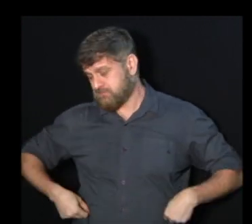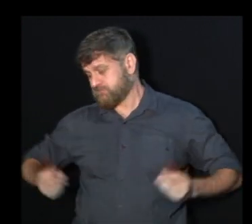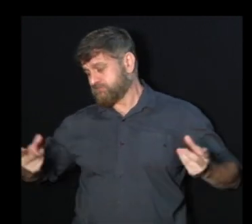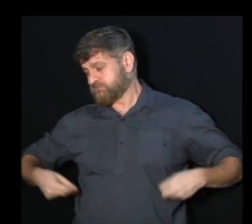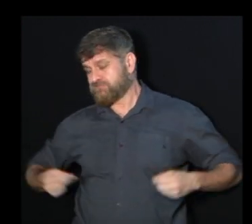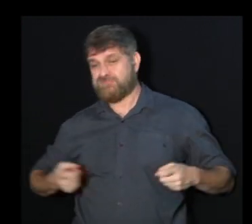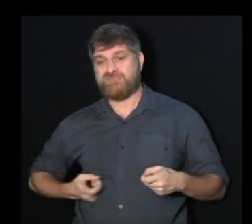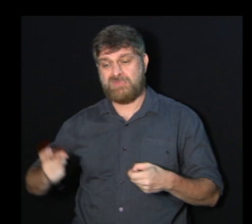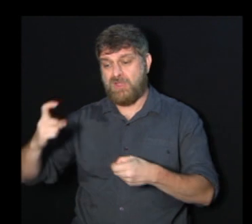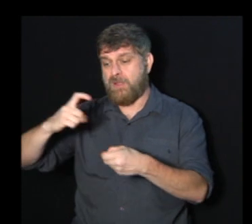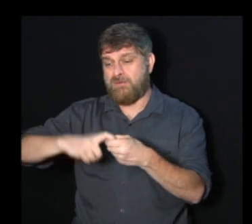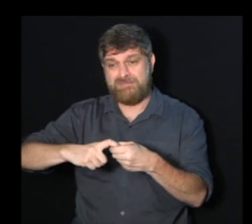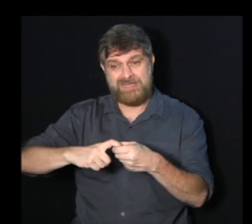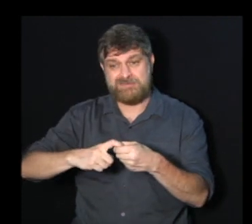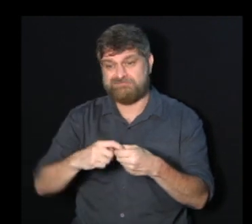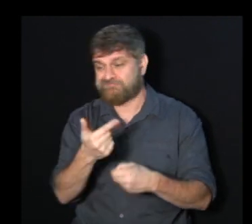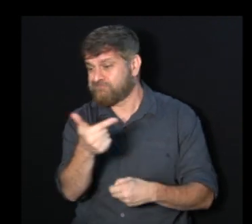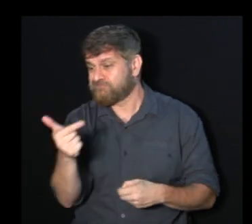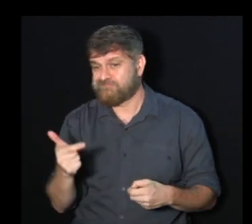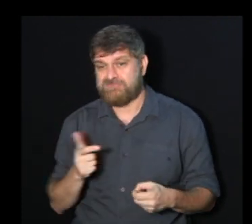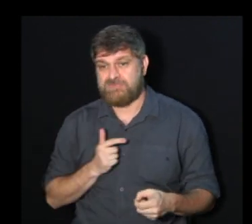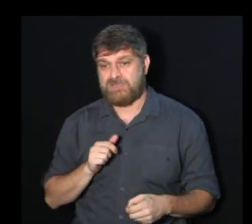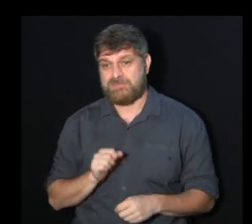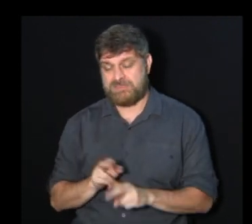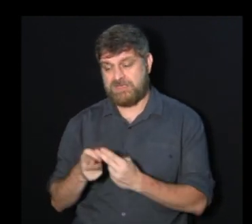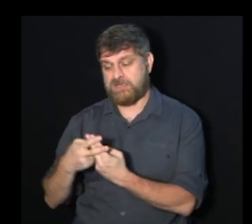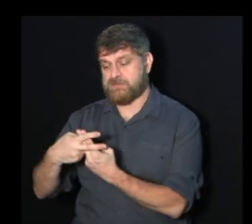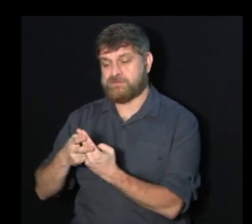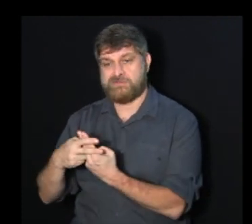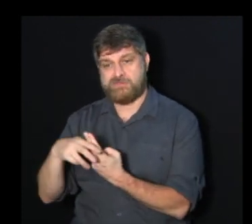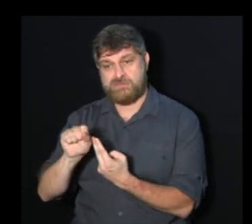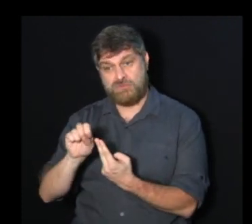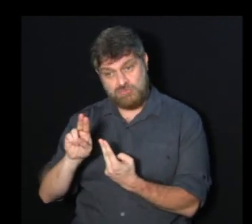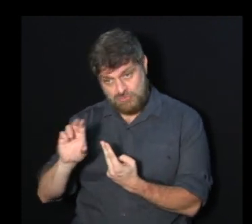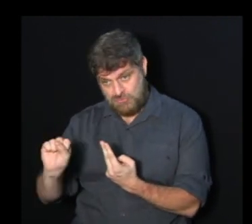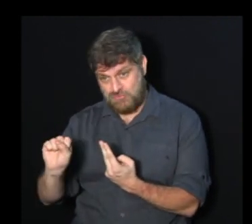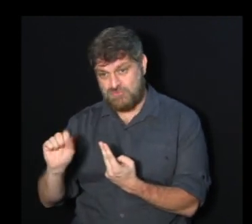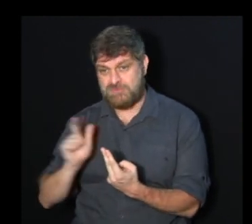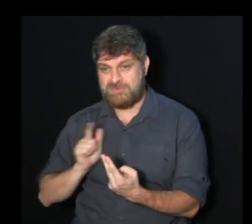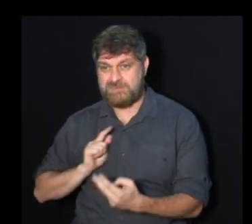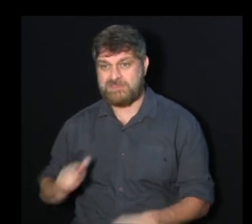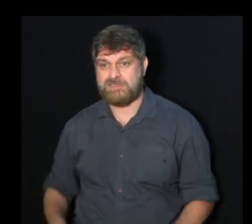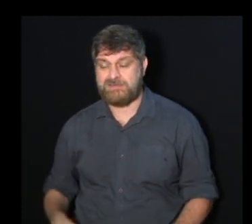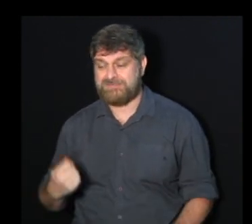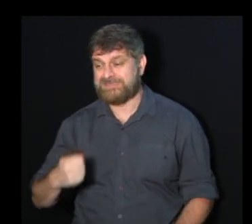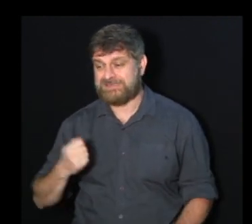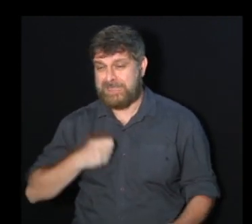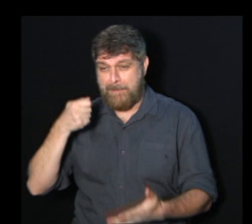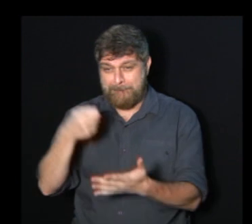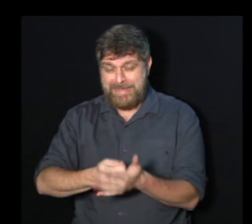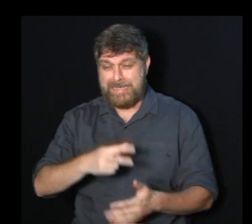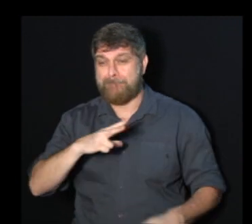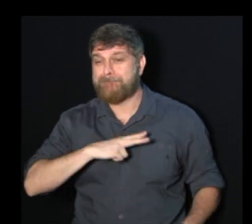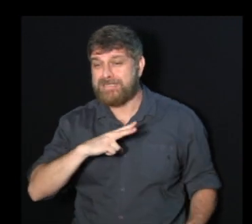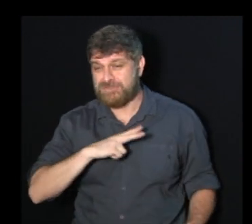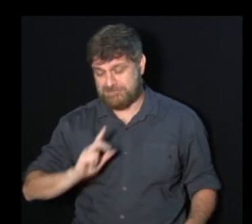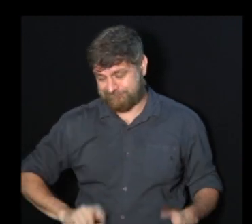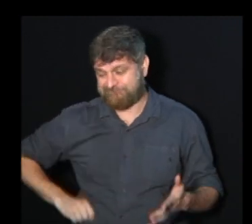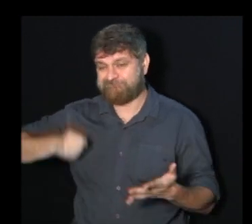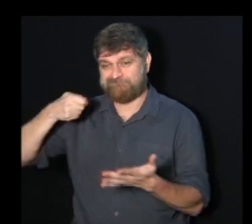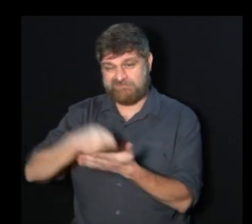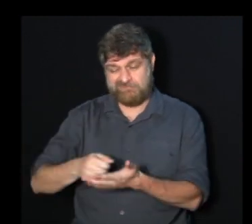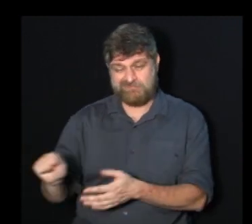convênio médico, às vezes depende de um sistema e também que não dá tão certo, acaba partindo para a parte particular do tratamento. Tá?